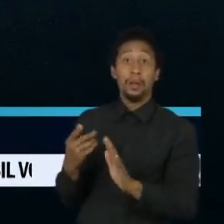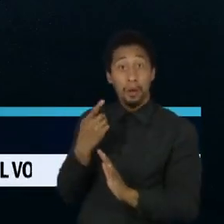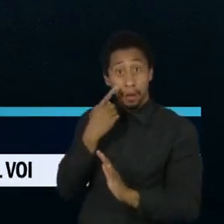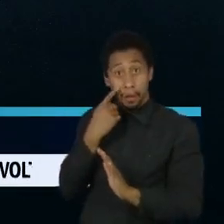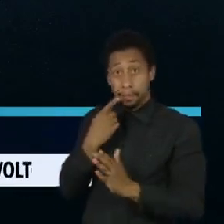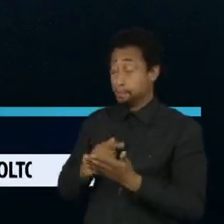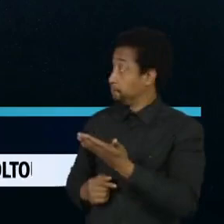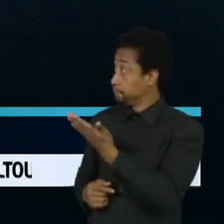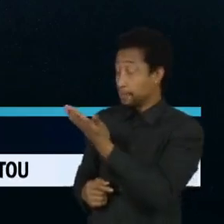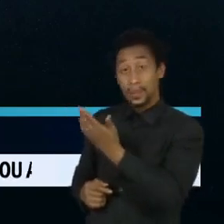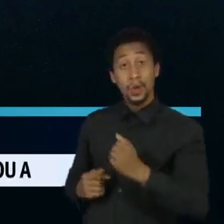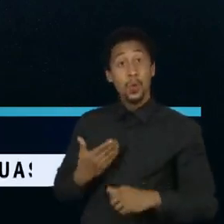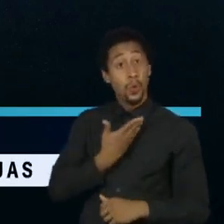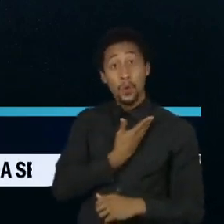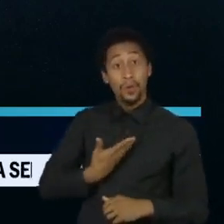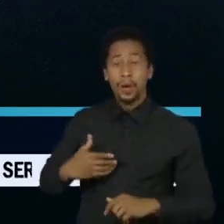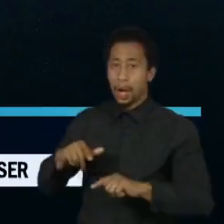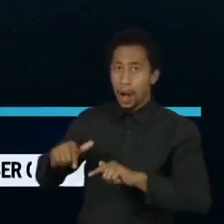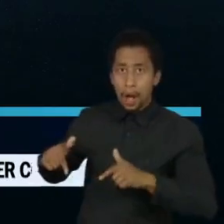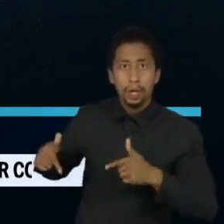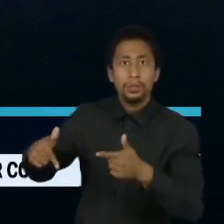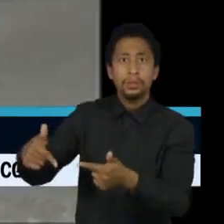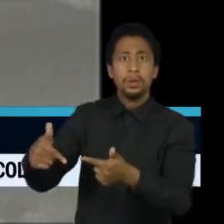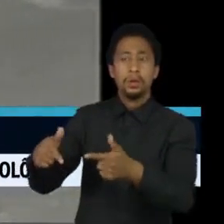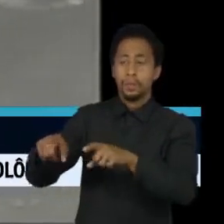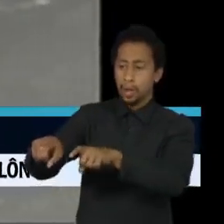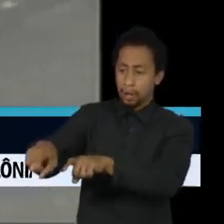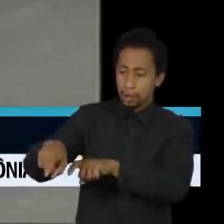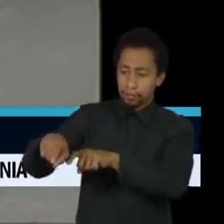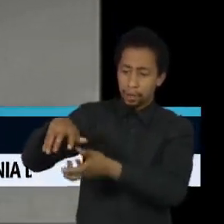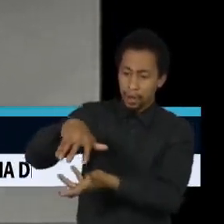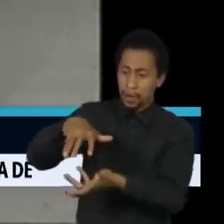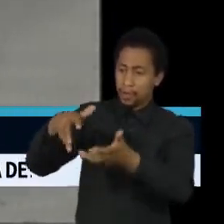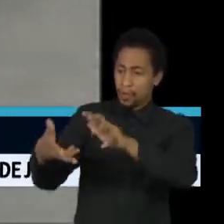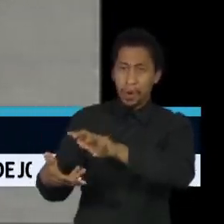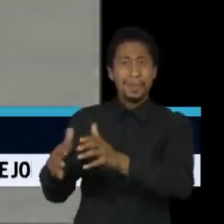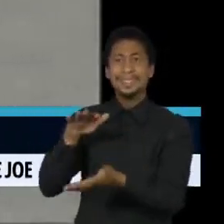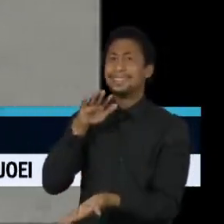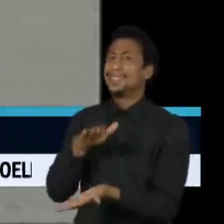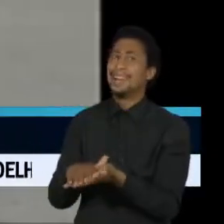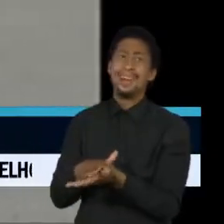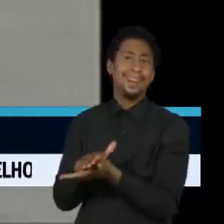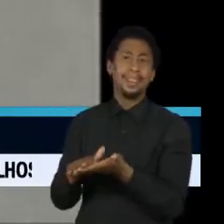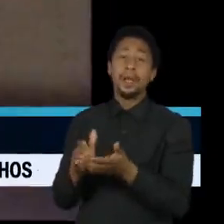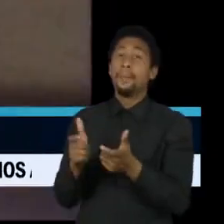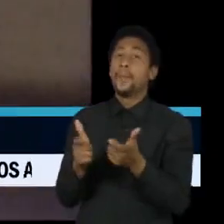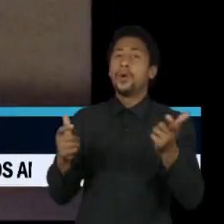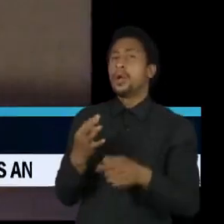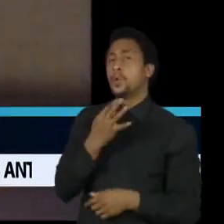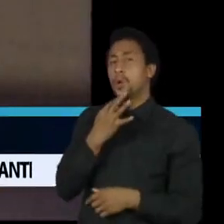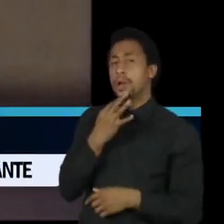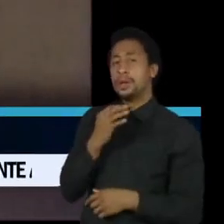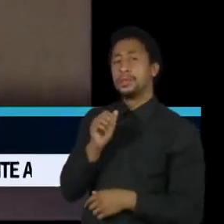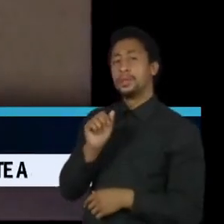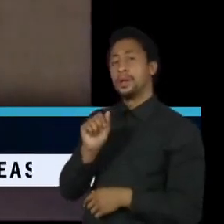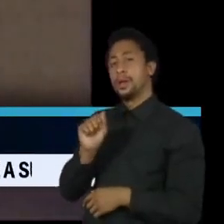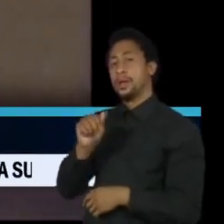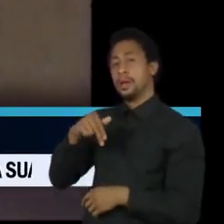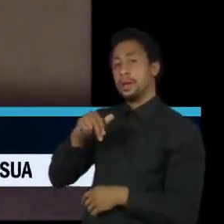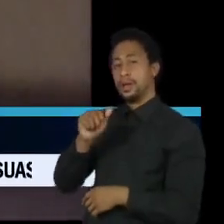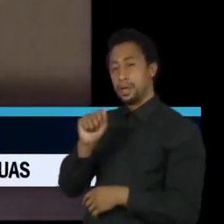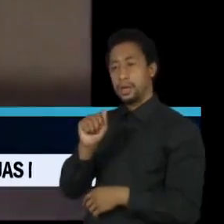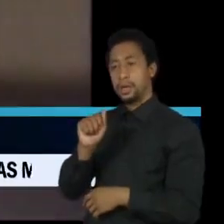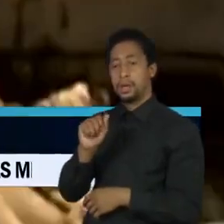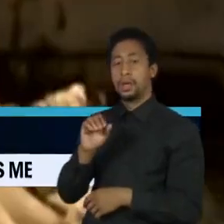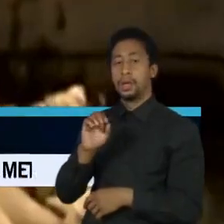Estado, o governo, não faz a reforma agrária. As pessoas conhecem Anapu, lembram de Anapu, porque em Anapu foi assassinada